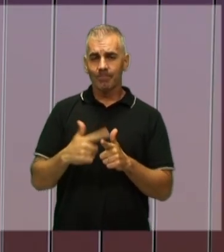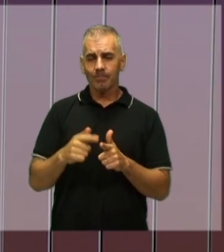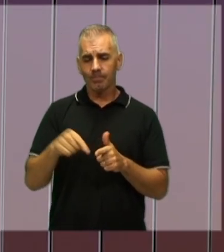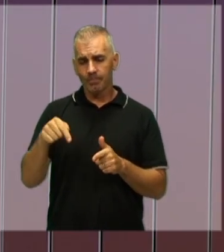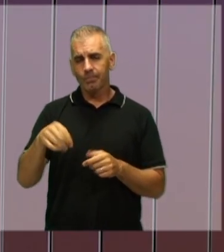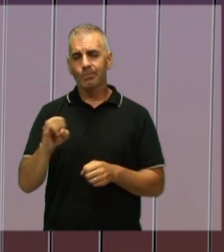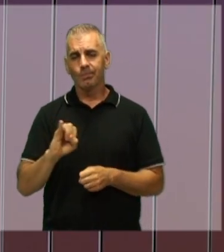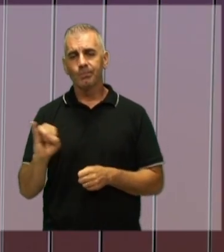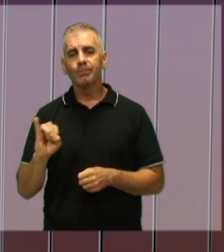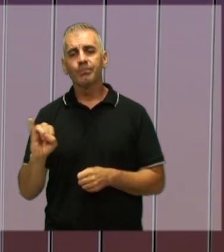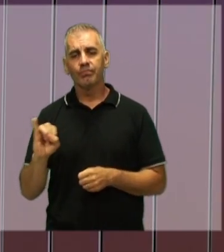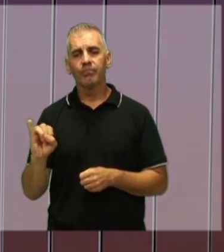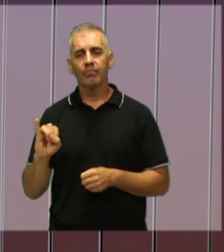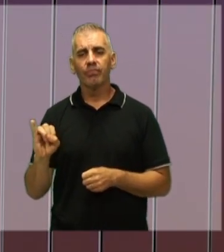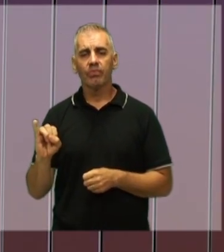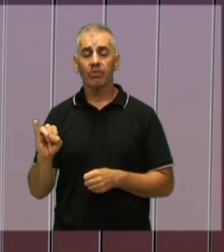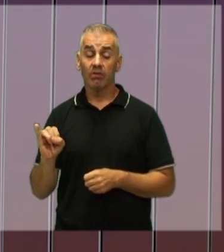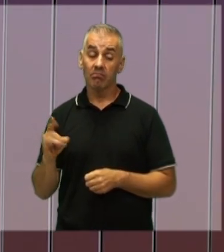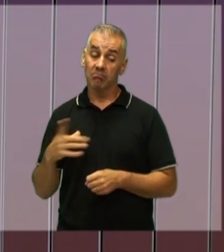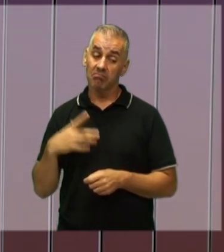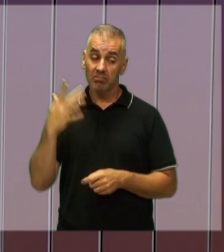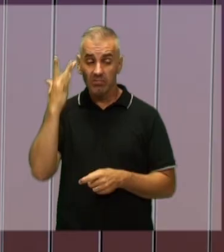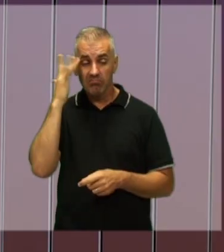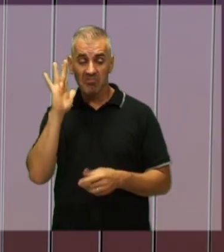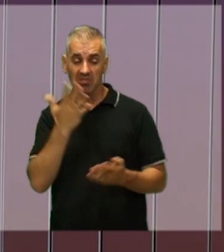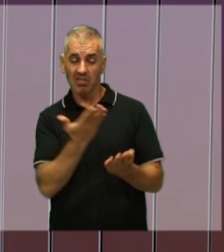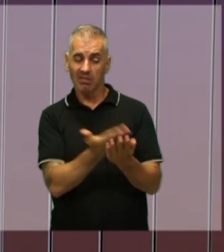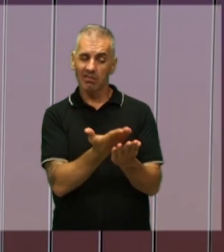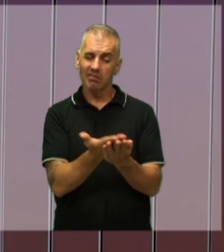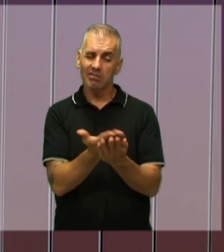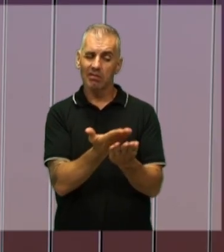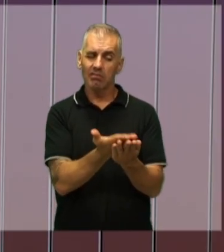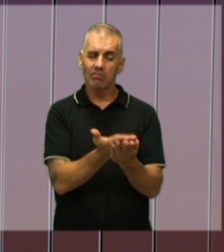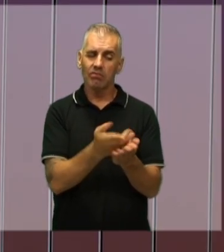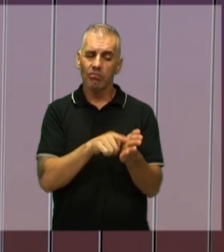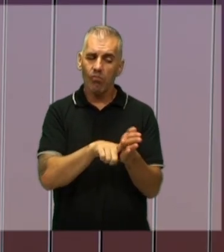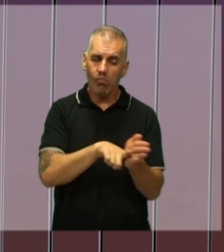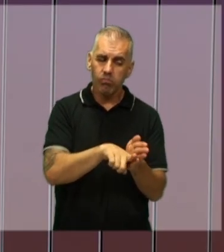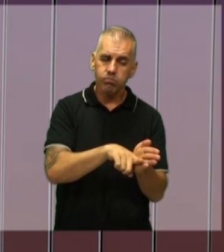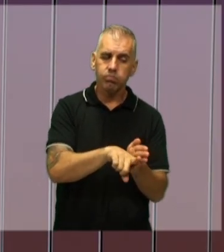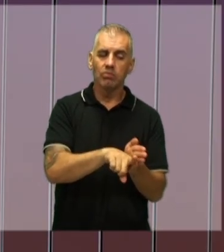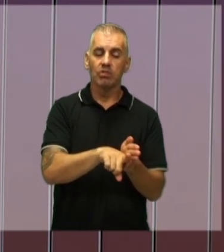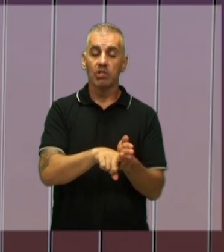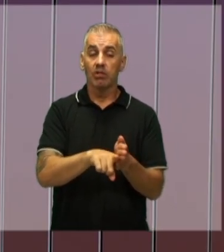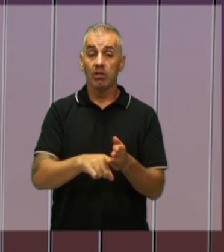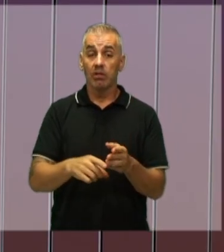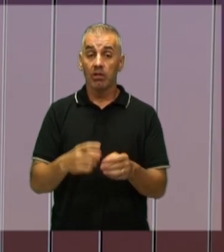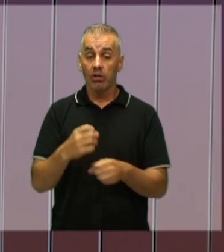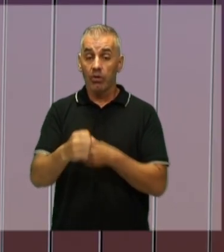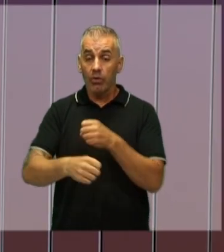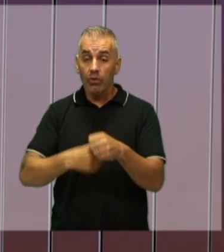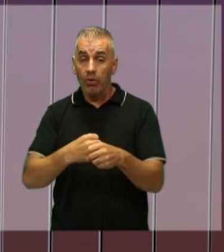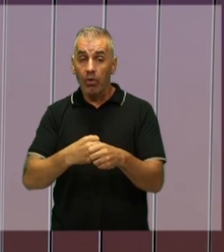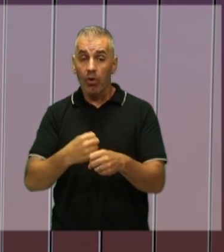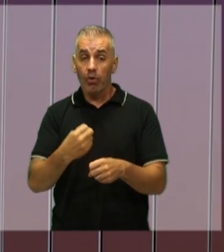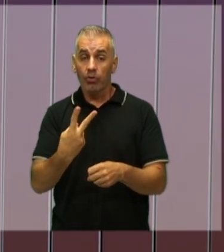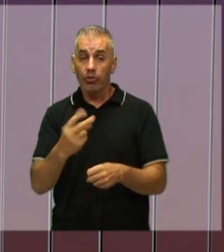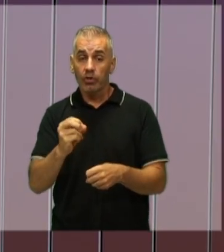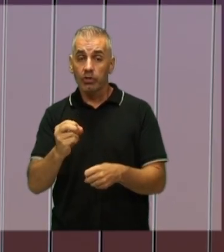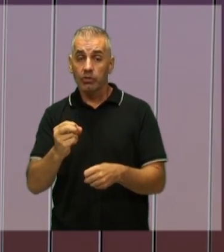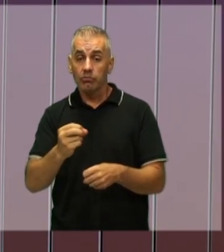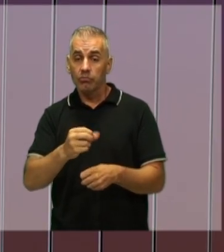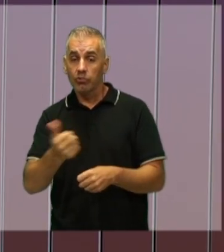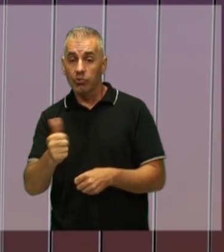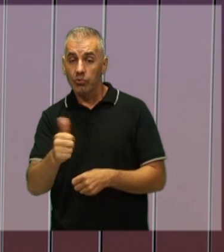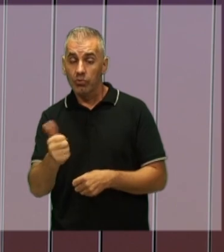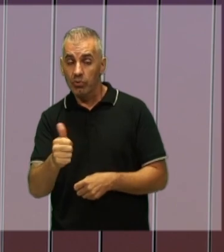talvez, por isso que a gente está em estudo ainda, está elaborando o projeto, porque desde 2011 nós não temos nenhuma escola edificada.